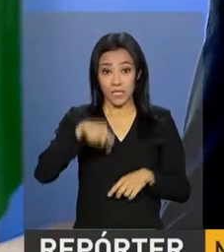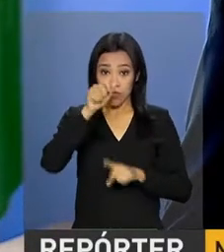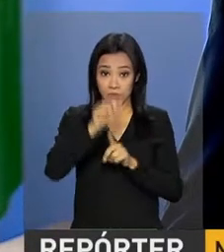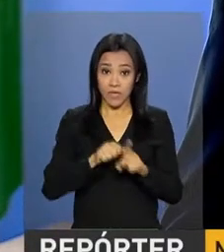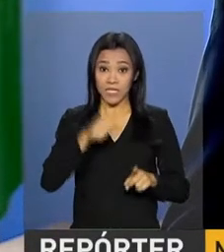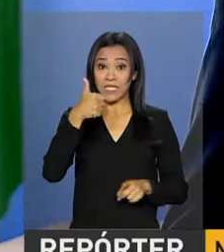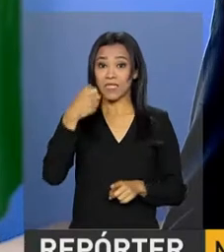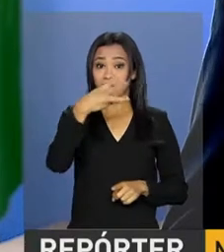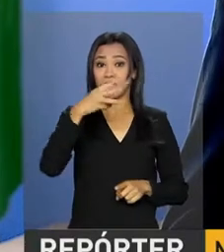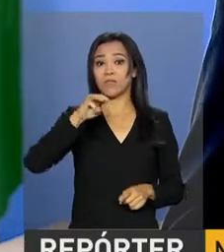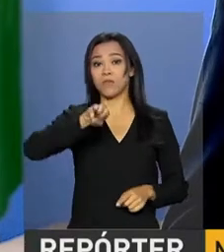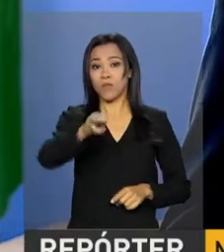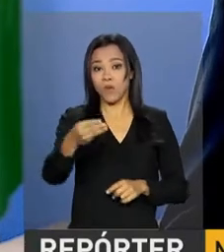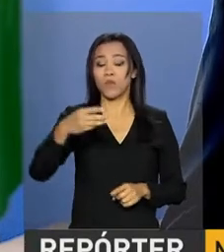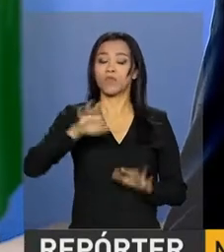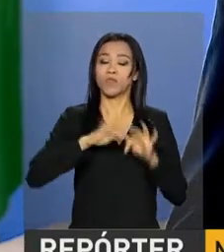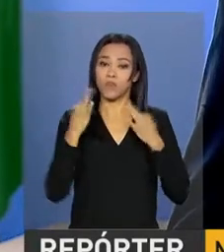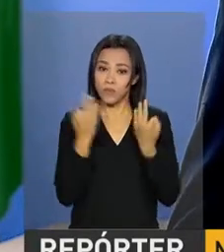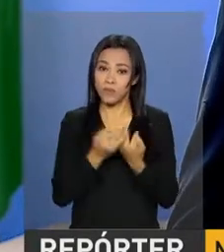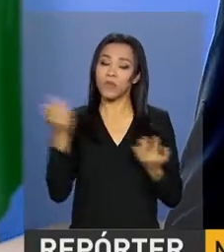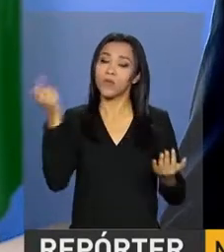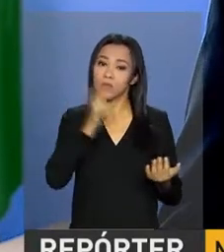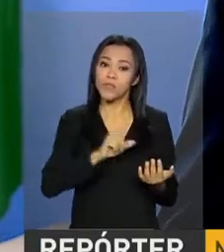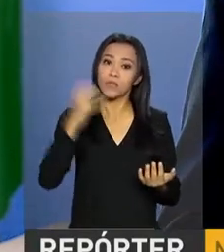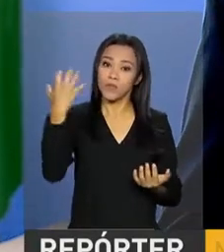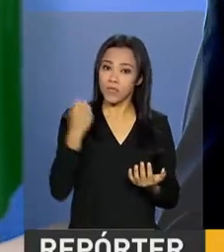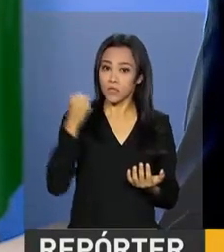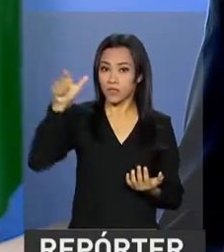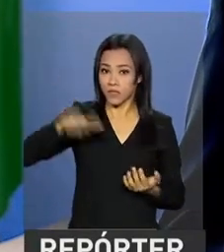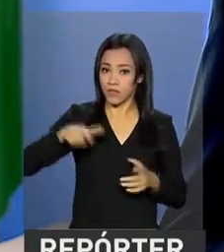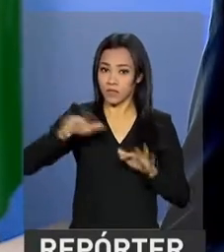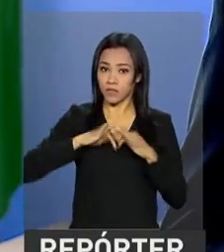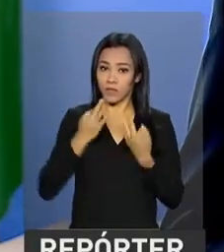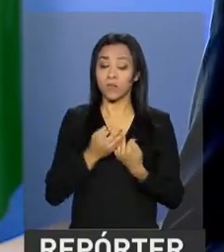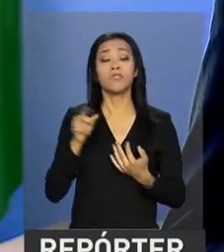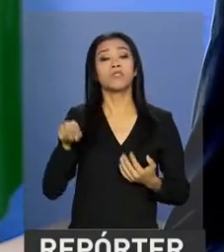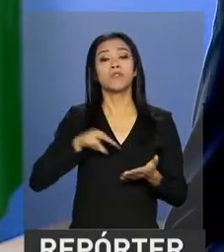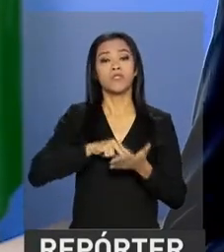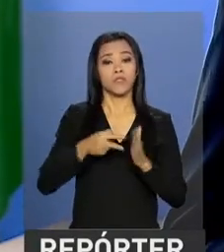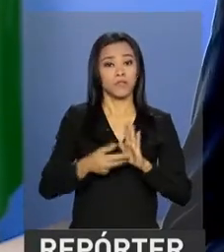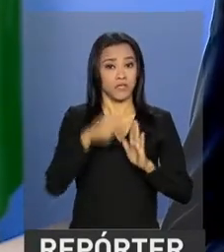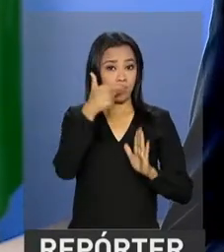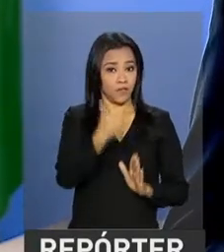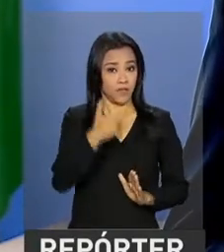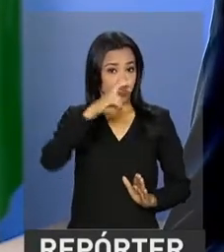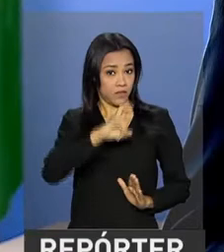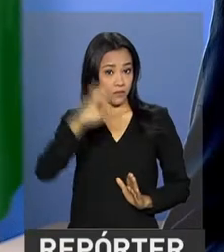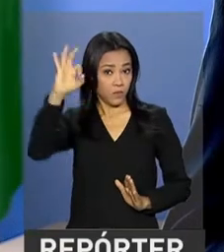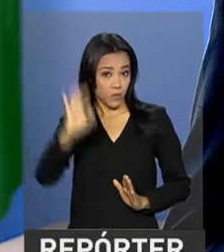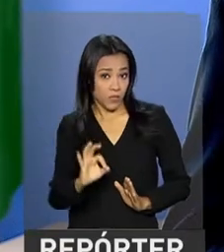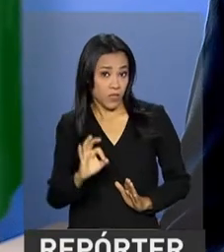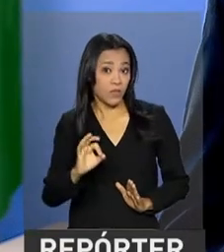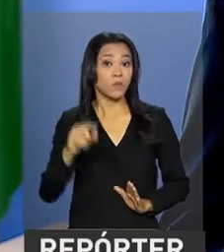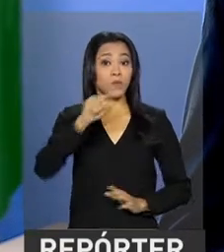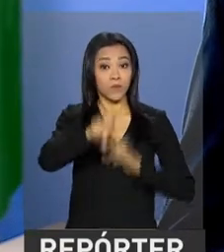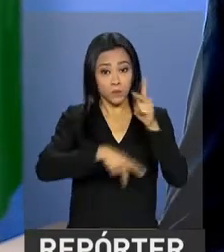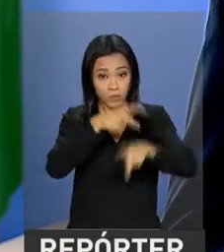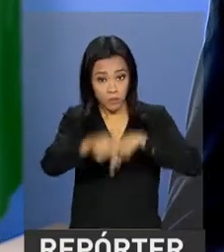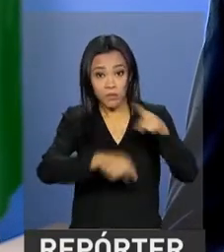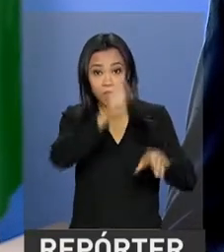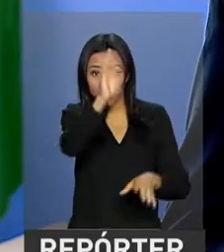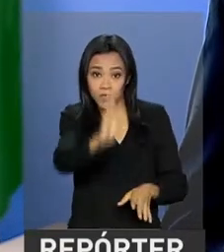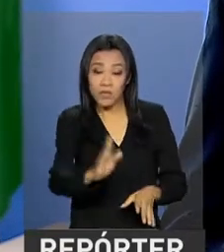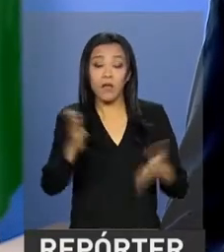de famílias receberão o benefício do bolsa família e isso corresponde a cerca de 25% da população brasileira agora o